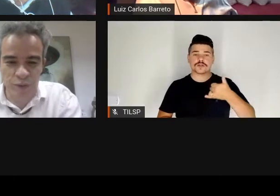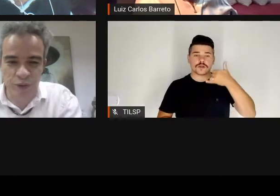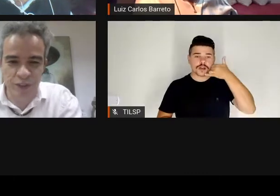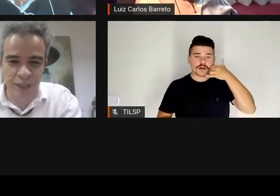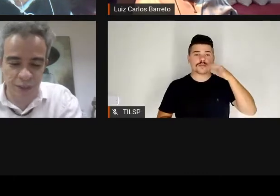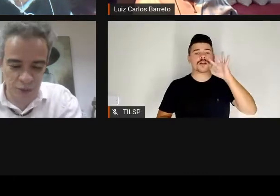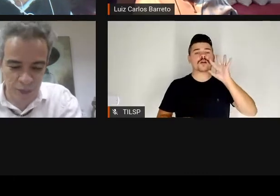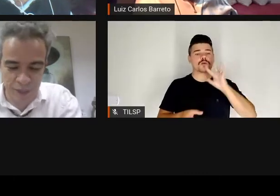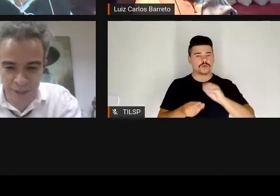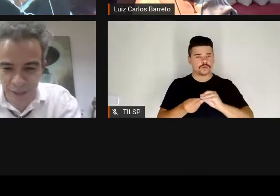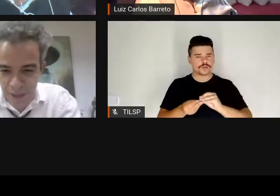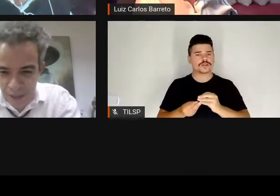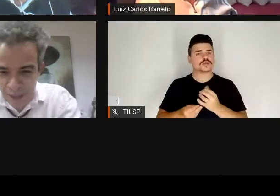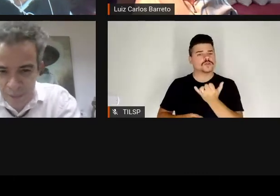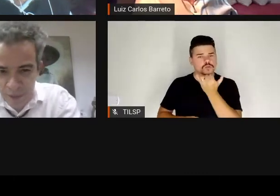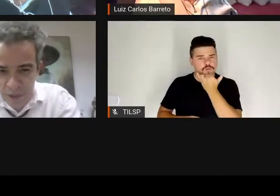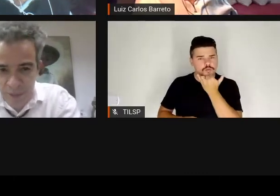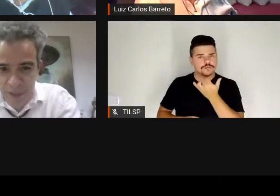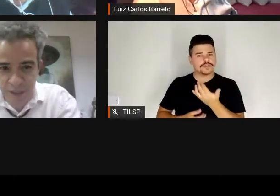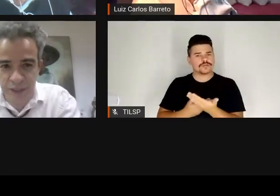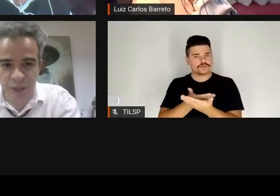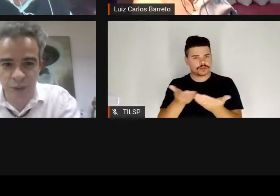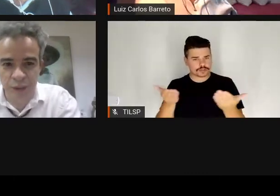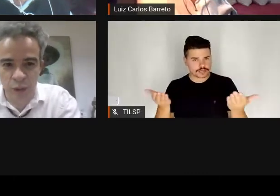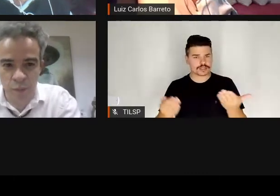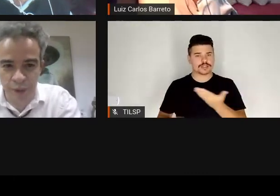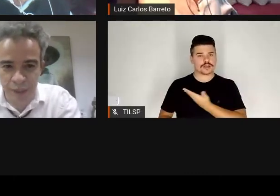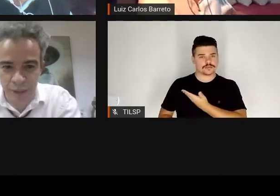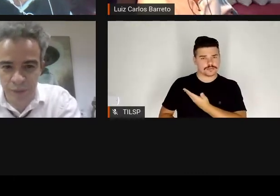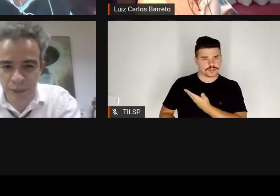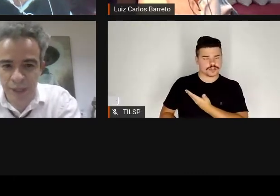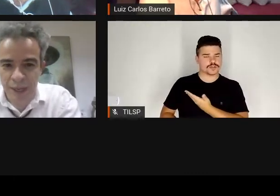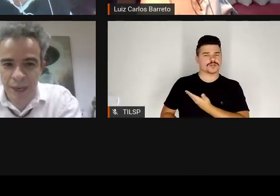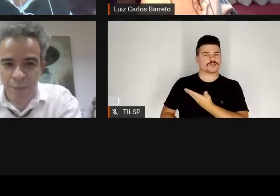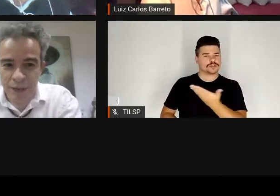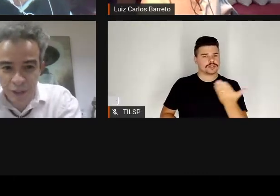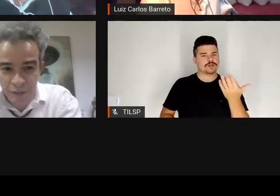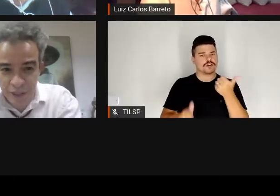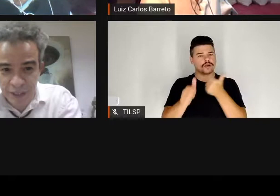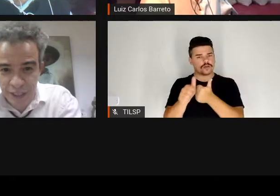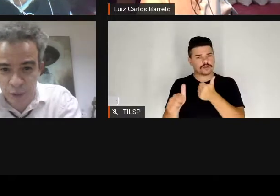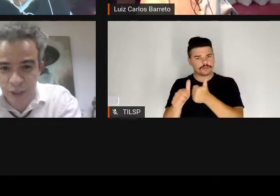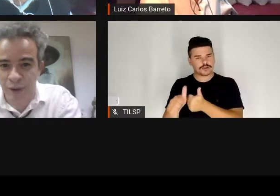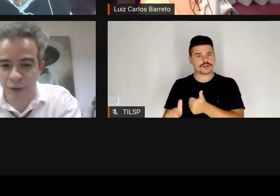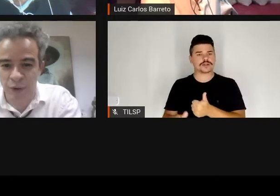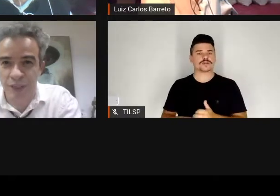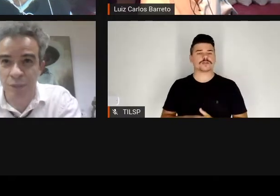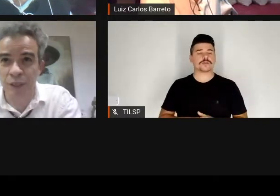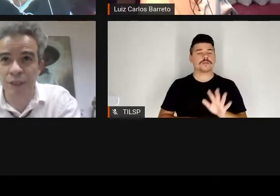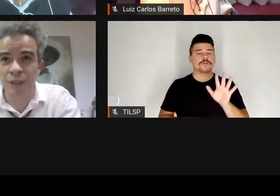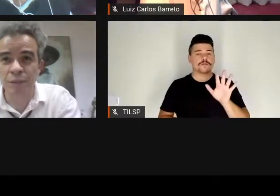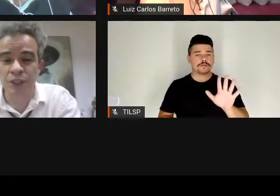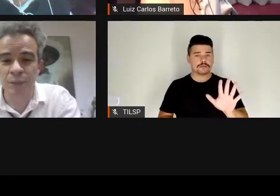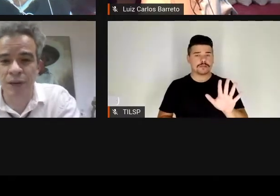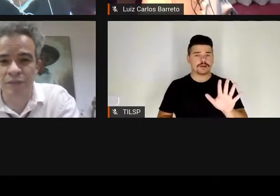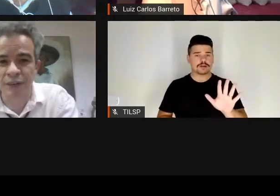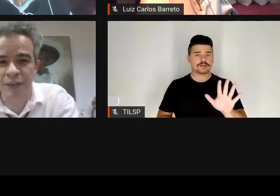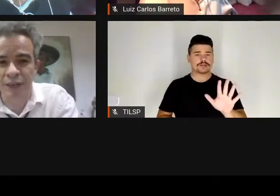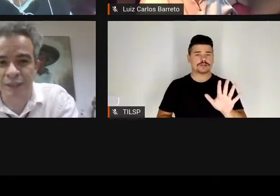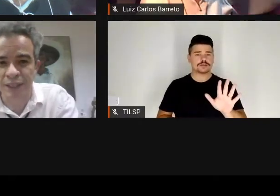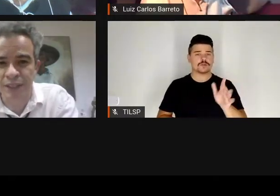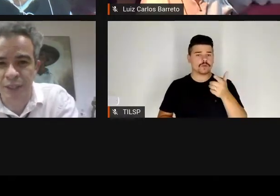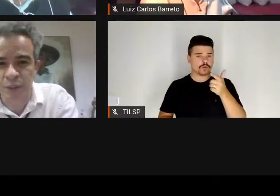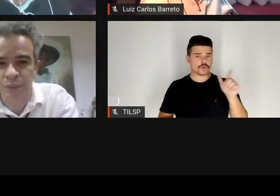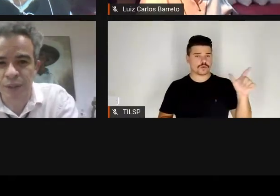peço desculpa a você e aos demais amigos e amigas que estão nos acompanhando. Né? Mas eu estava dizendo que uma coisa me